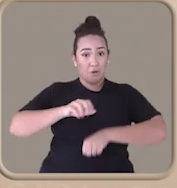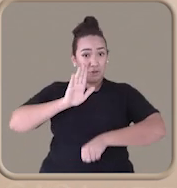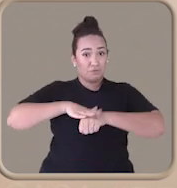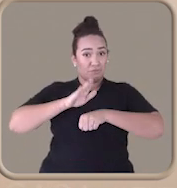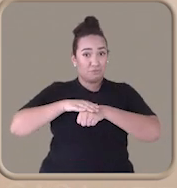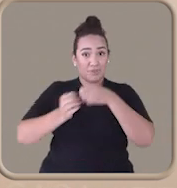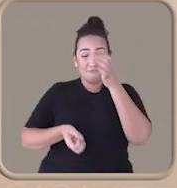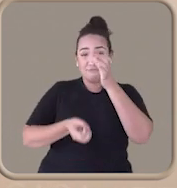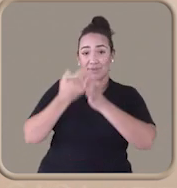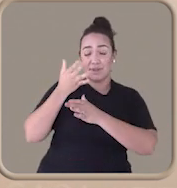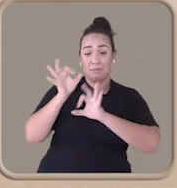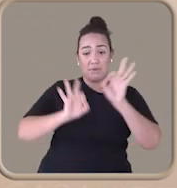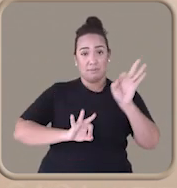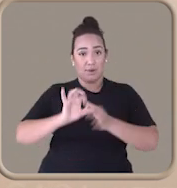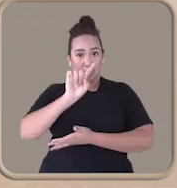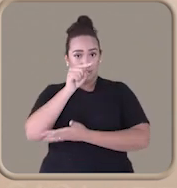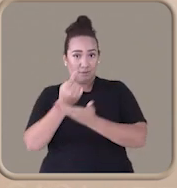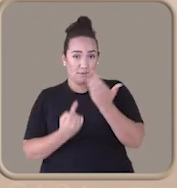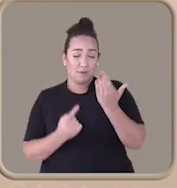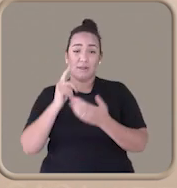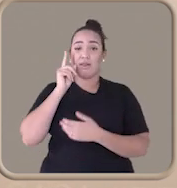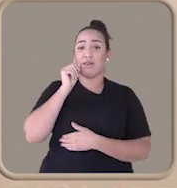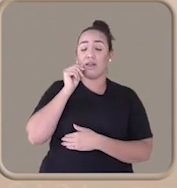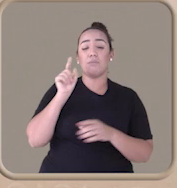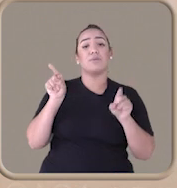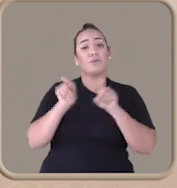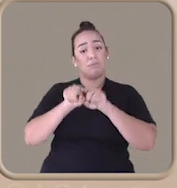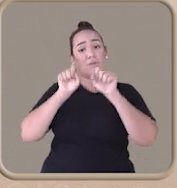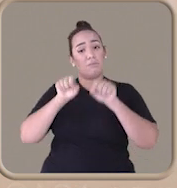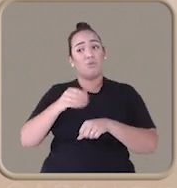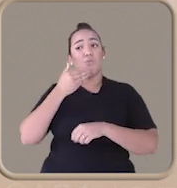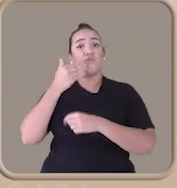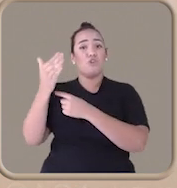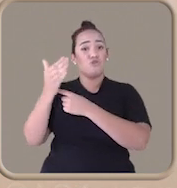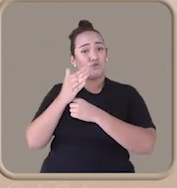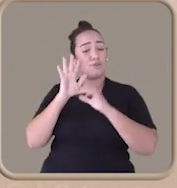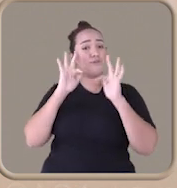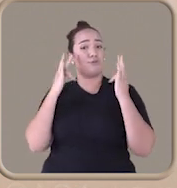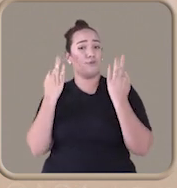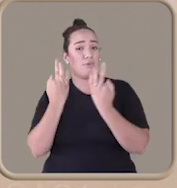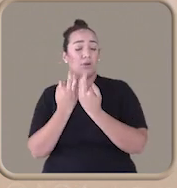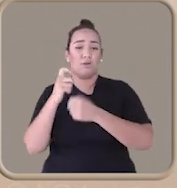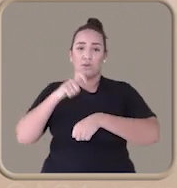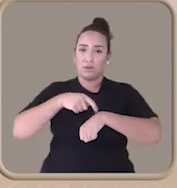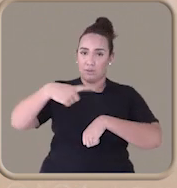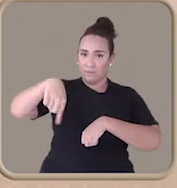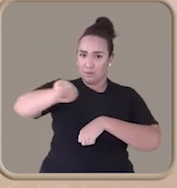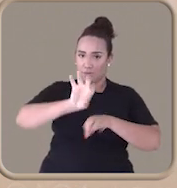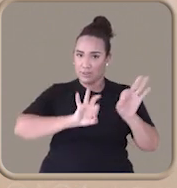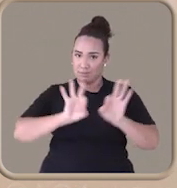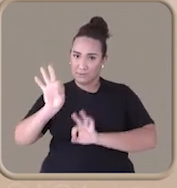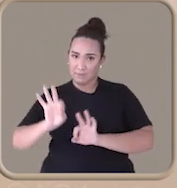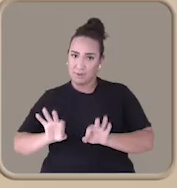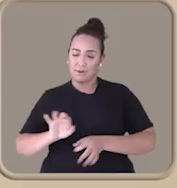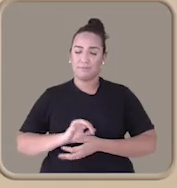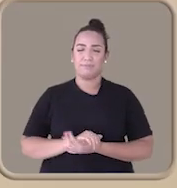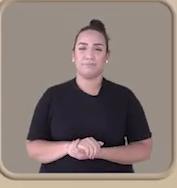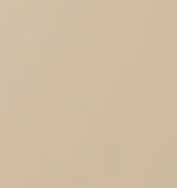seu caderno e os seus lápis. Se possível, peça ajuda aos seus familiares. Vou dar um tempinho para você se preparar.